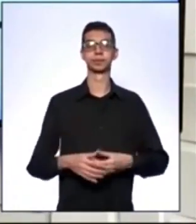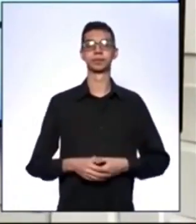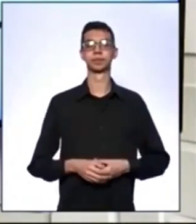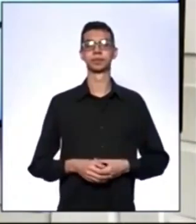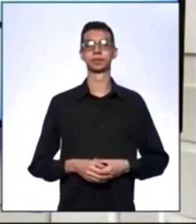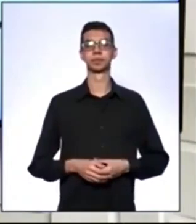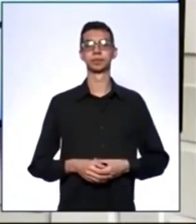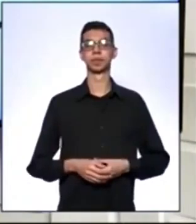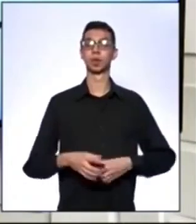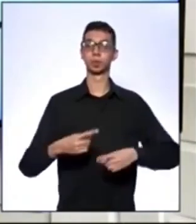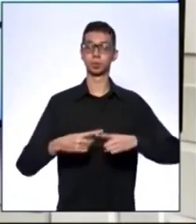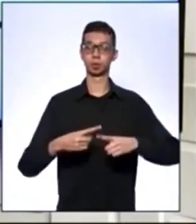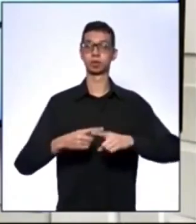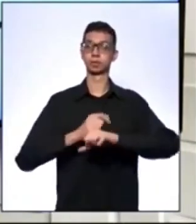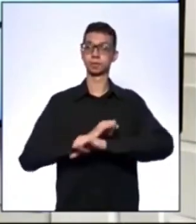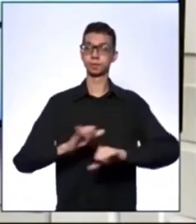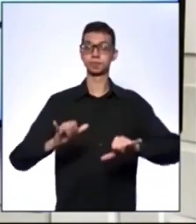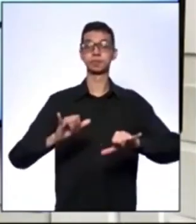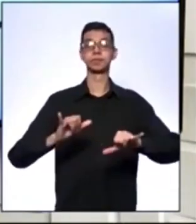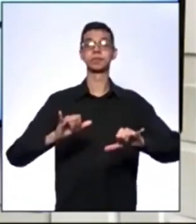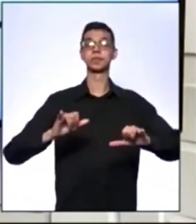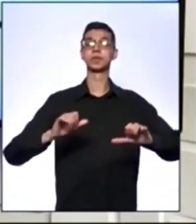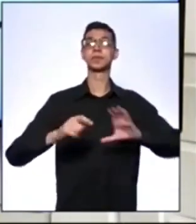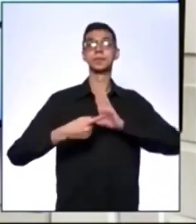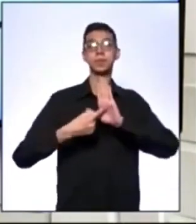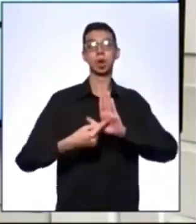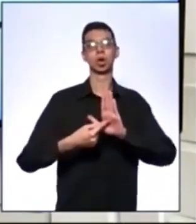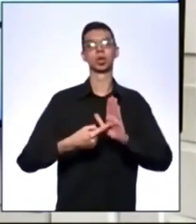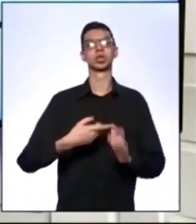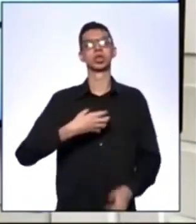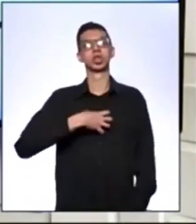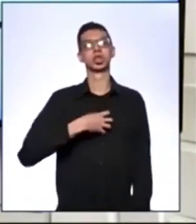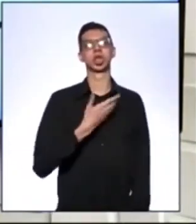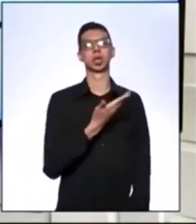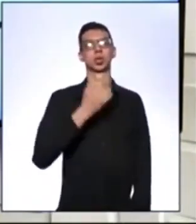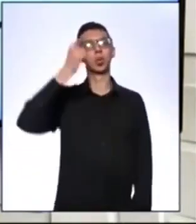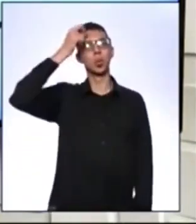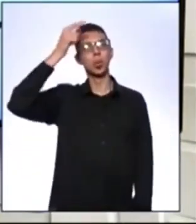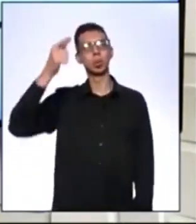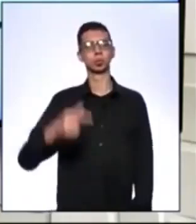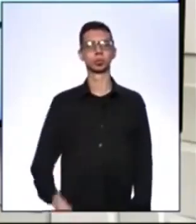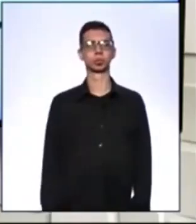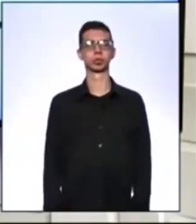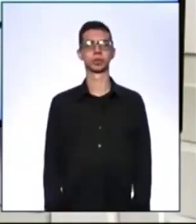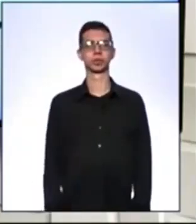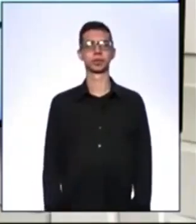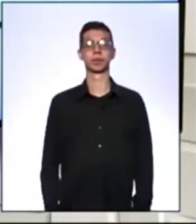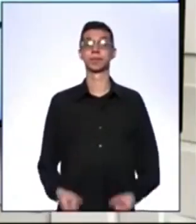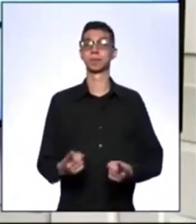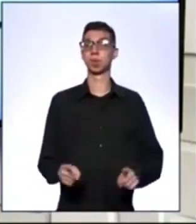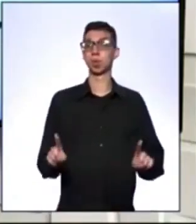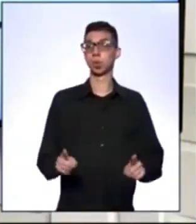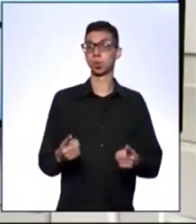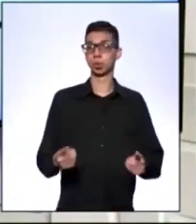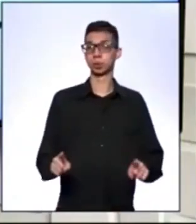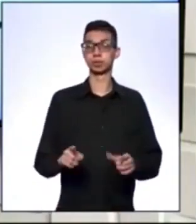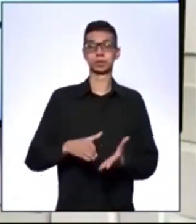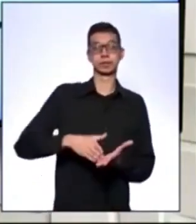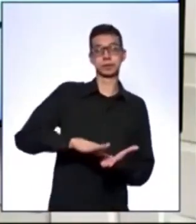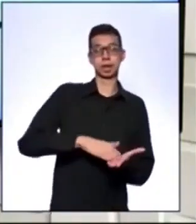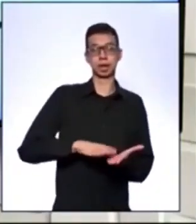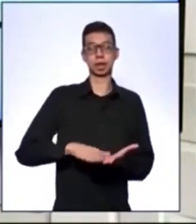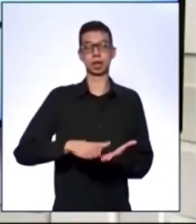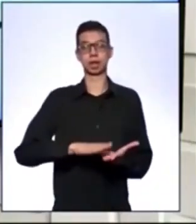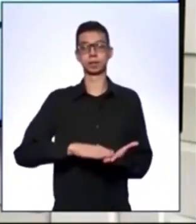Por meio de manifestações culturais. A música, o samba, o violão.